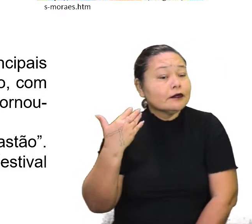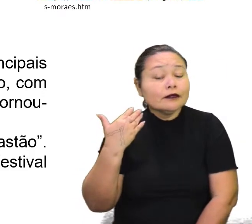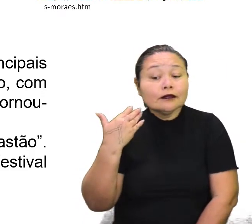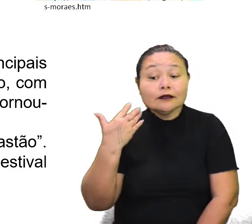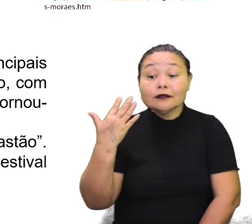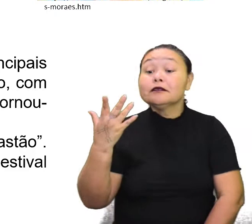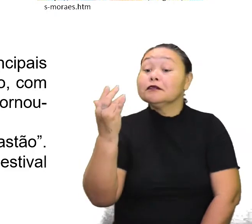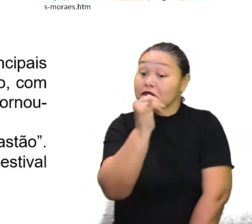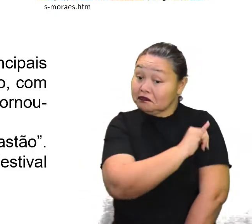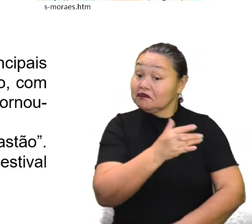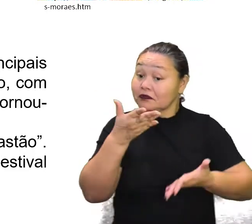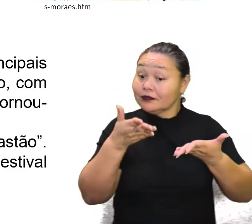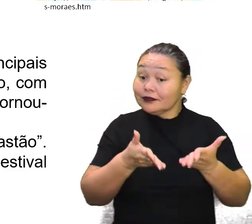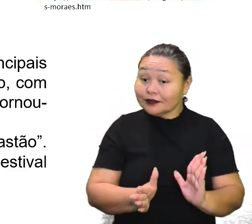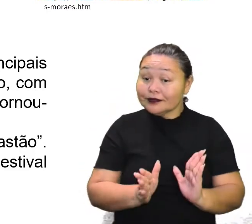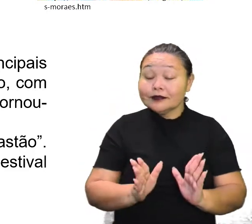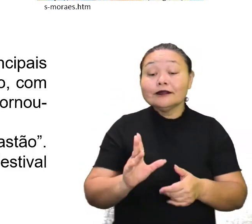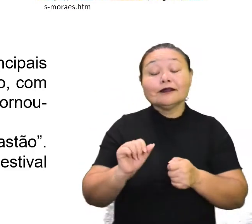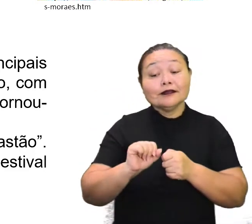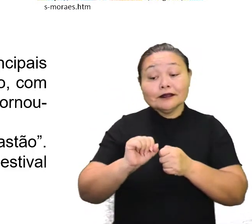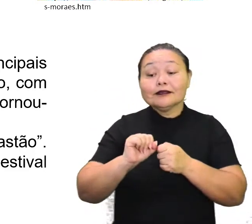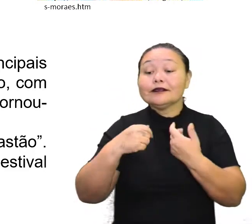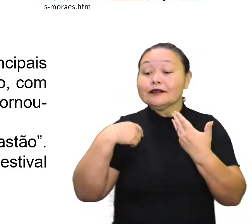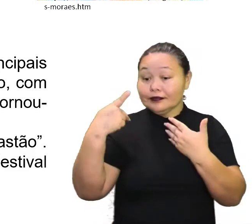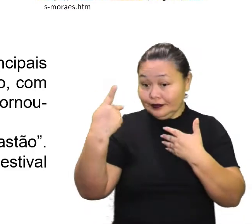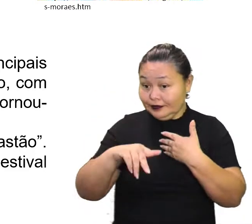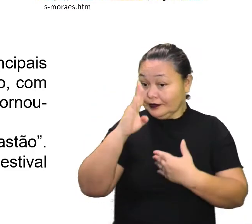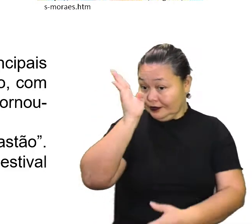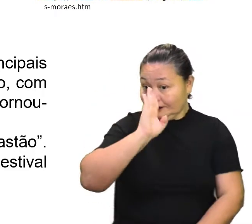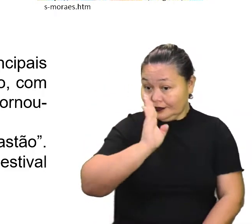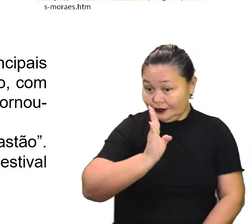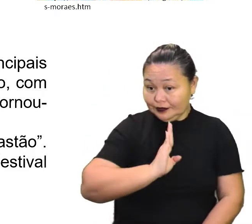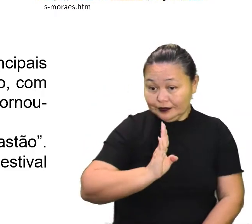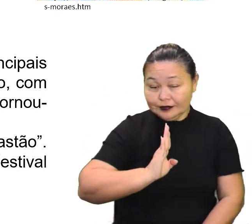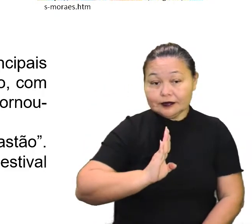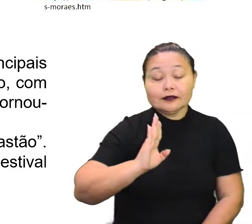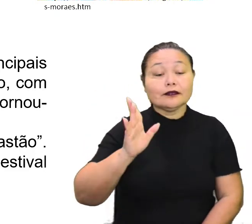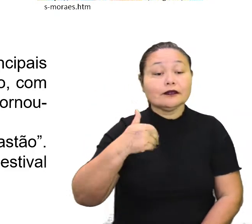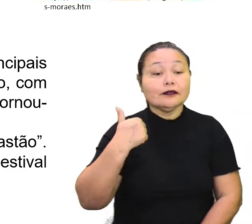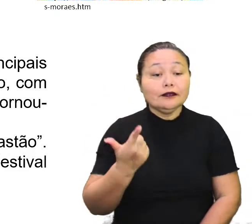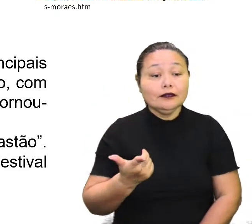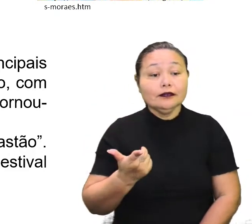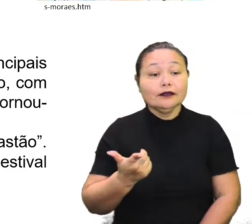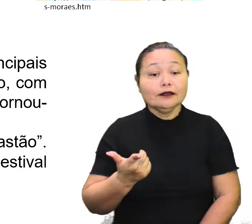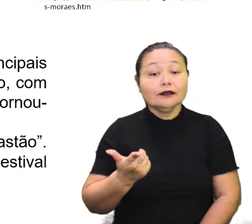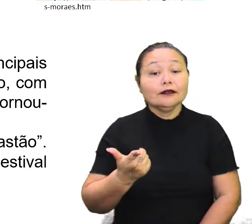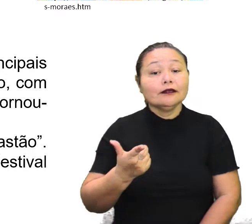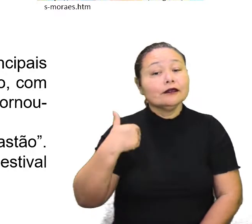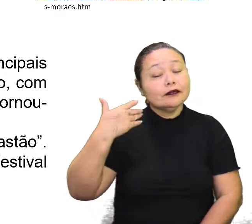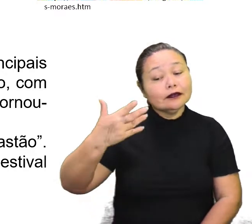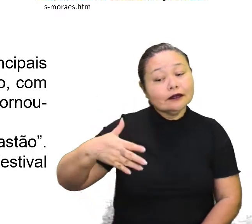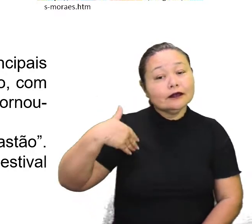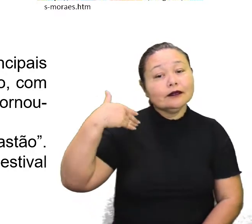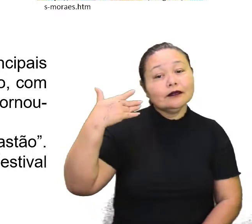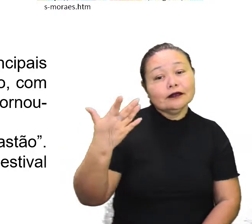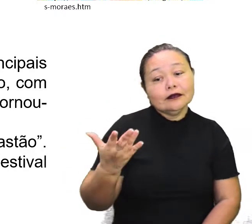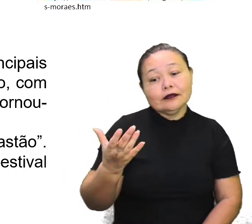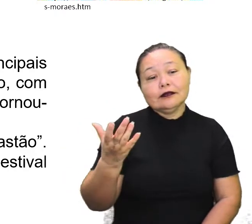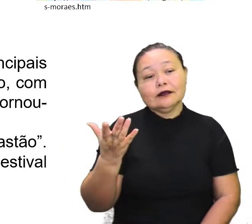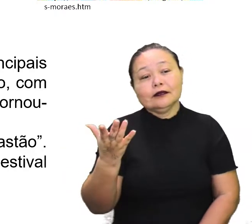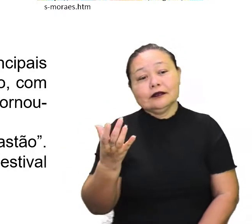um carioca, é claro que ele é um artista brasileiro, beleza? E olha só, e ao longo dos seus